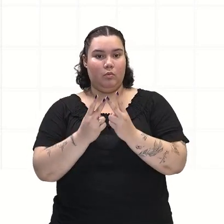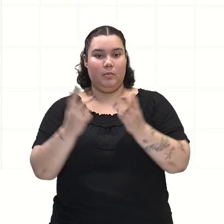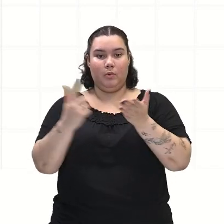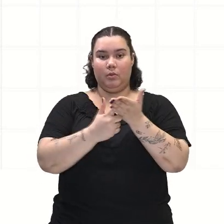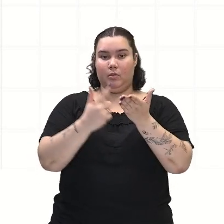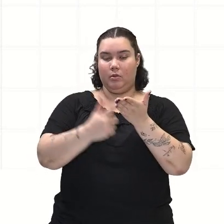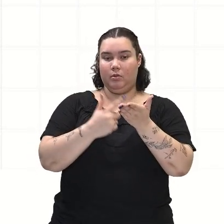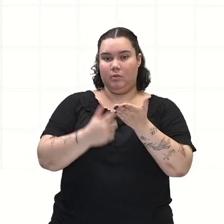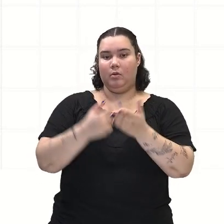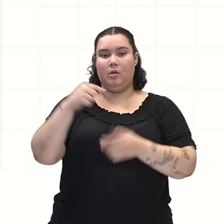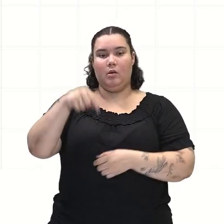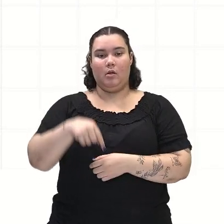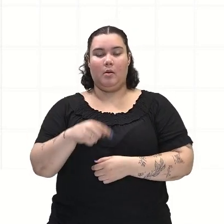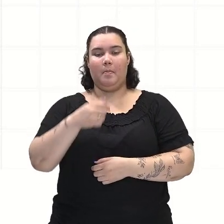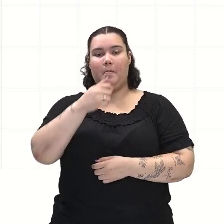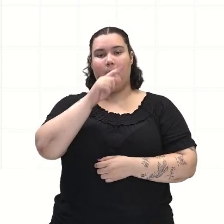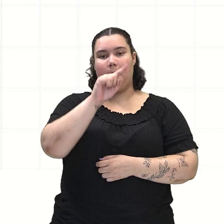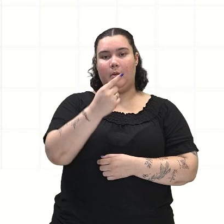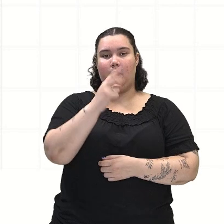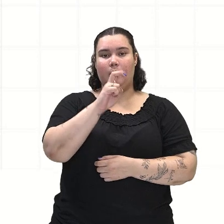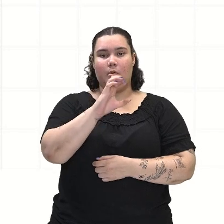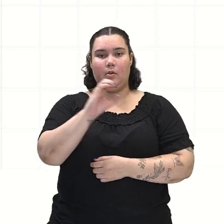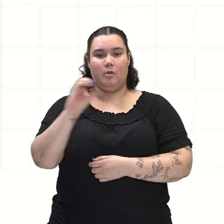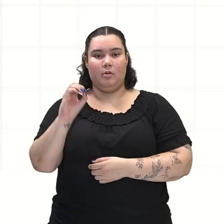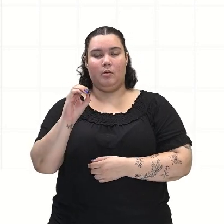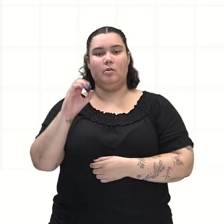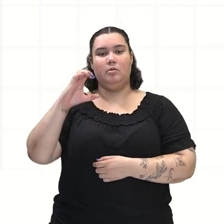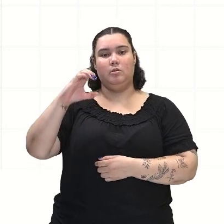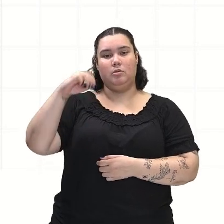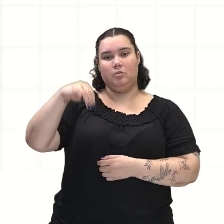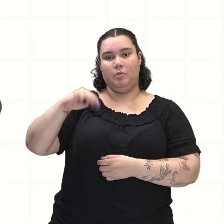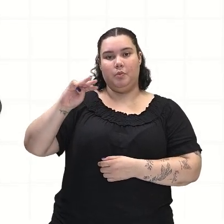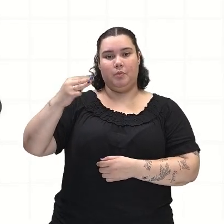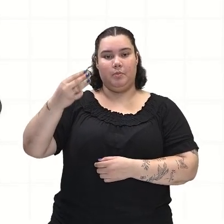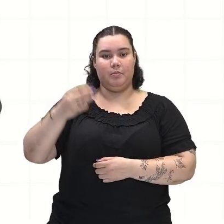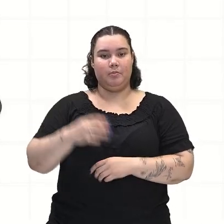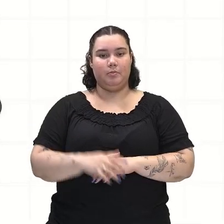livro é de 1.500 centímetros cúbicos.